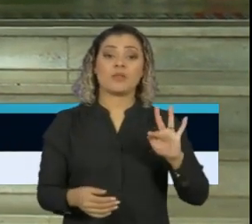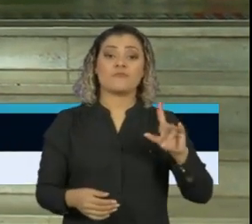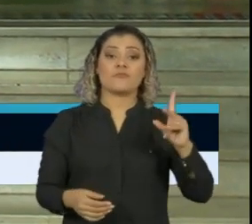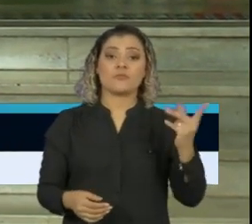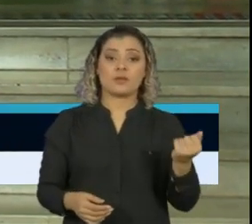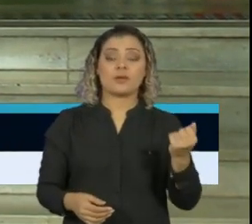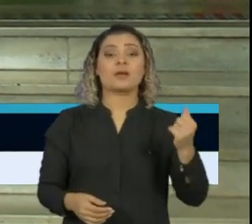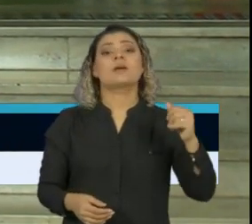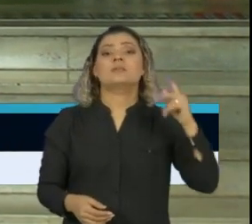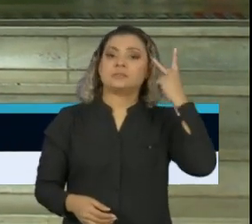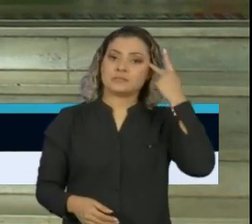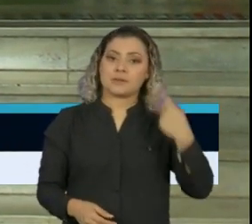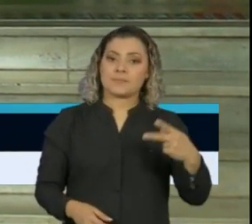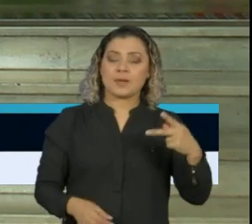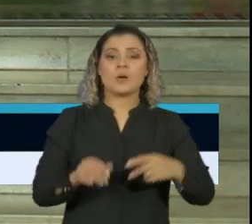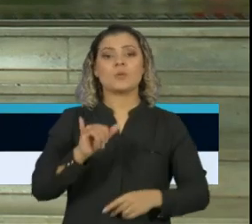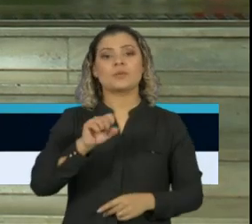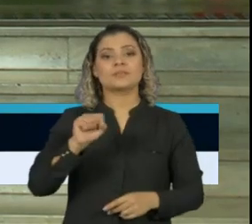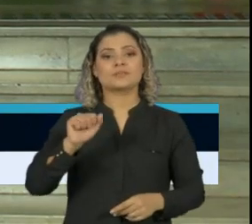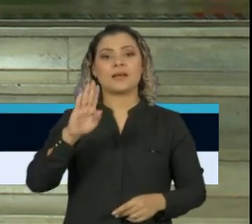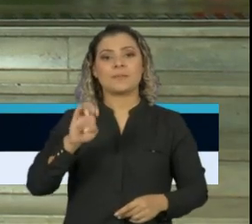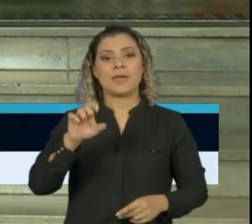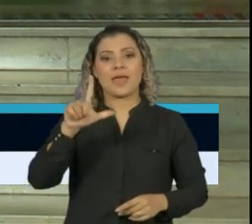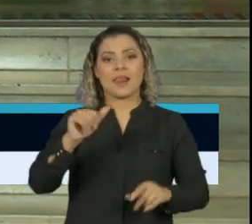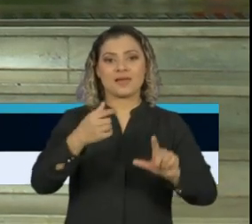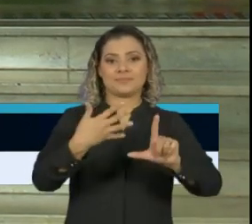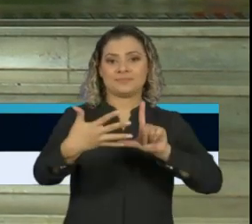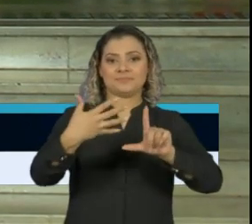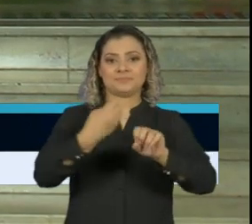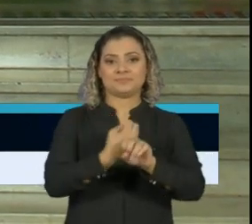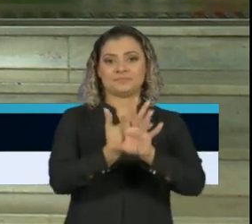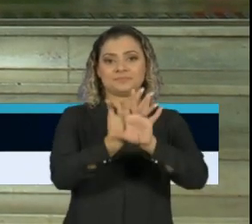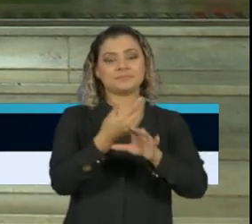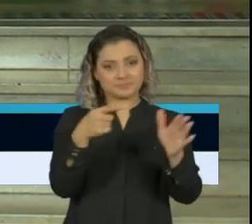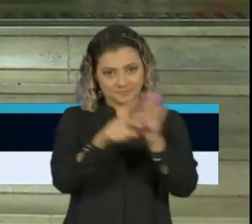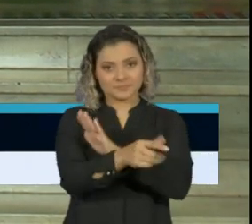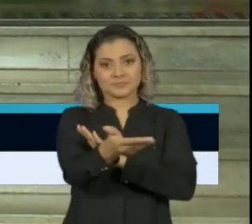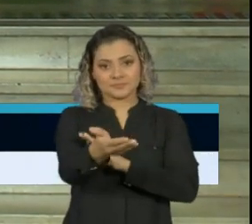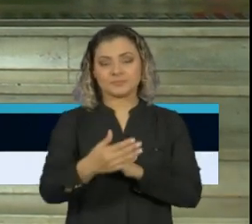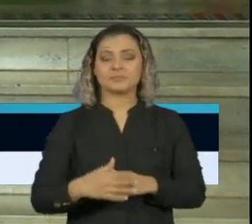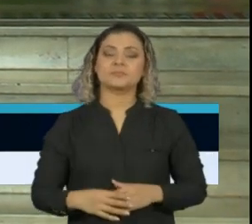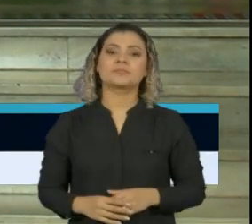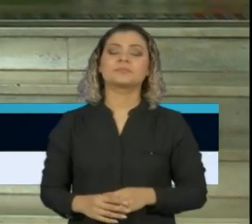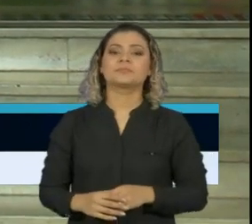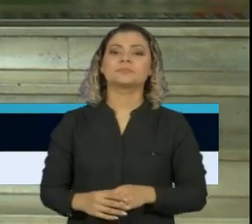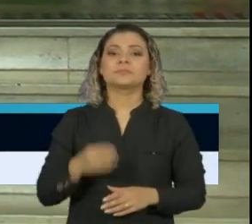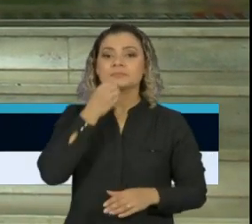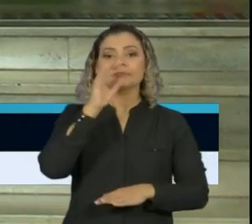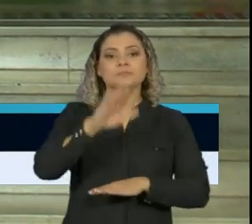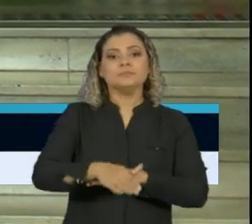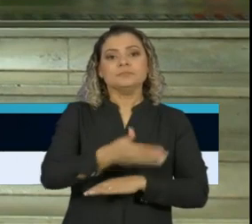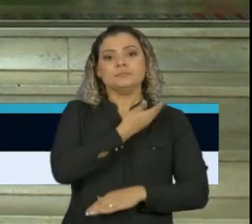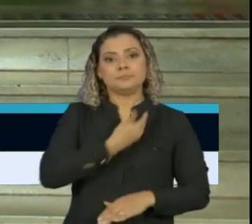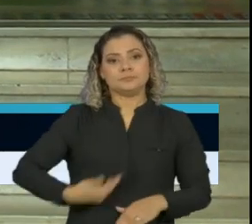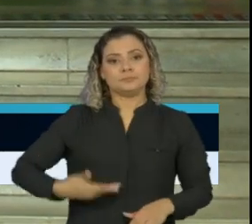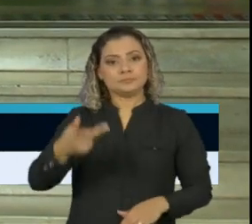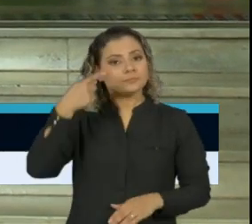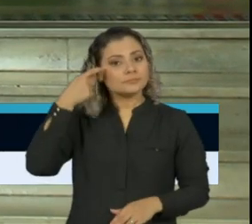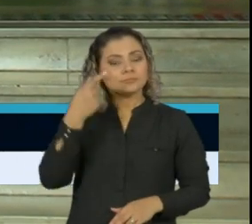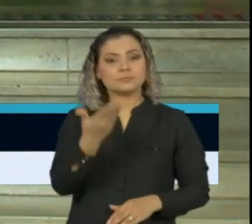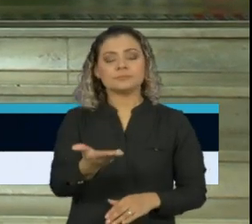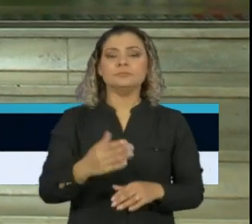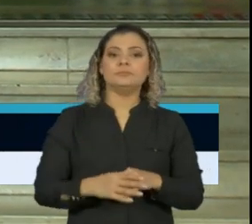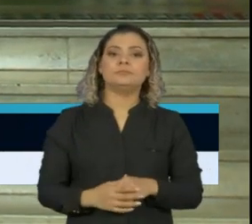Paulo. Isabela, você já está em tela. Sua pergunta, por favor. Boa tarde, governador. Governador,